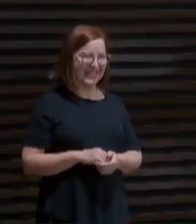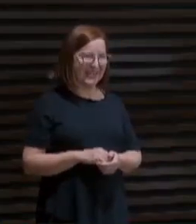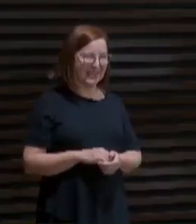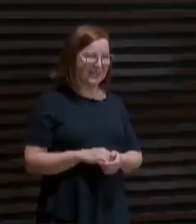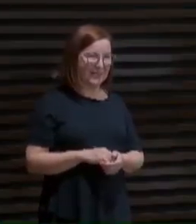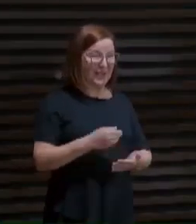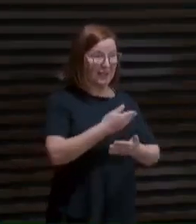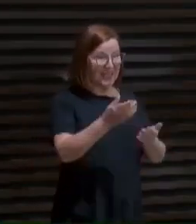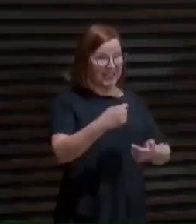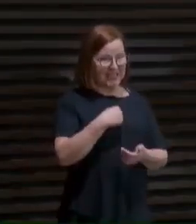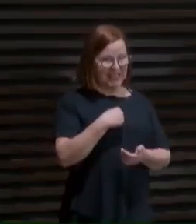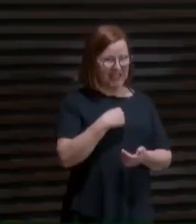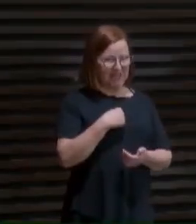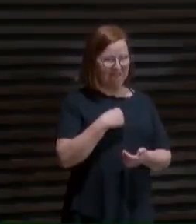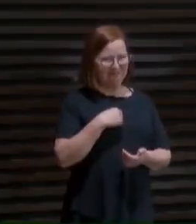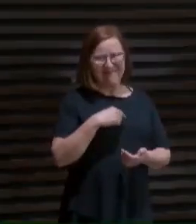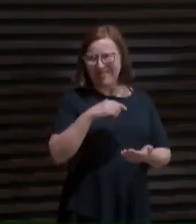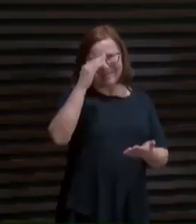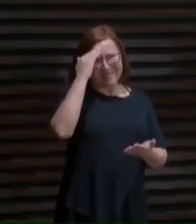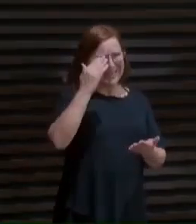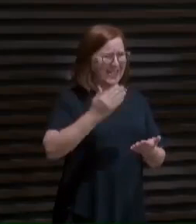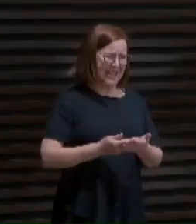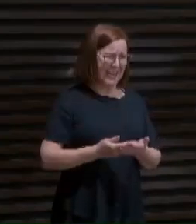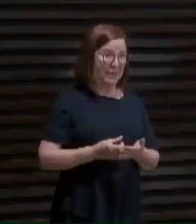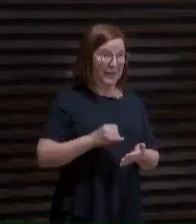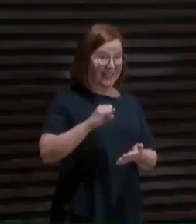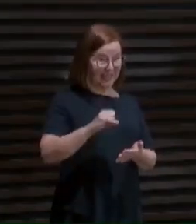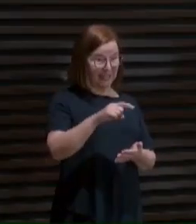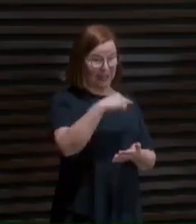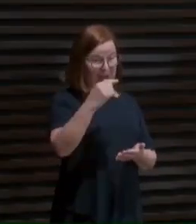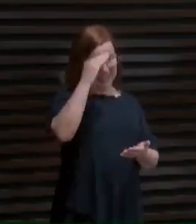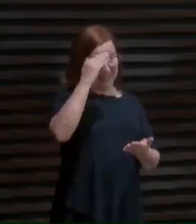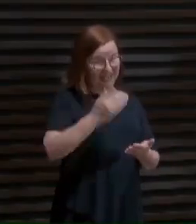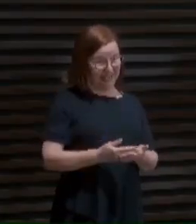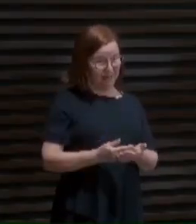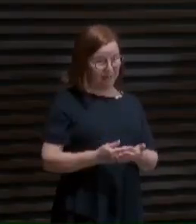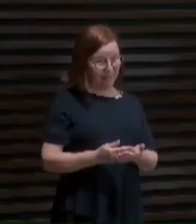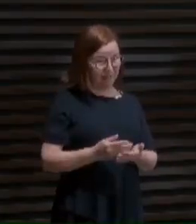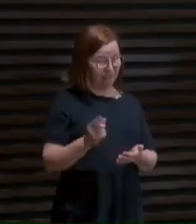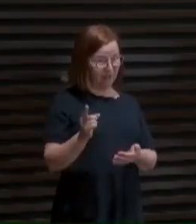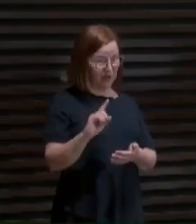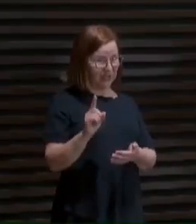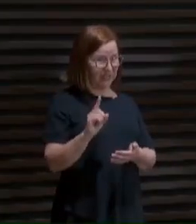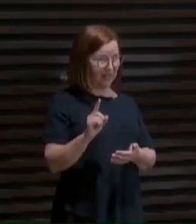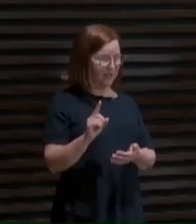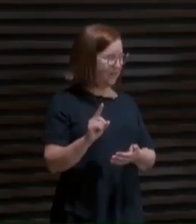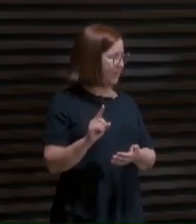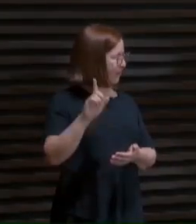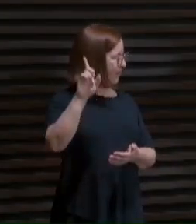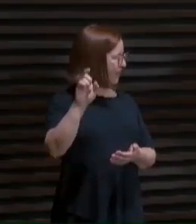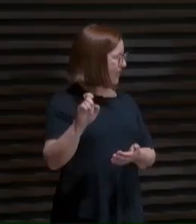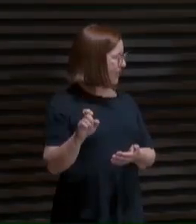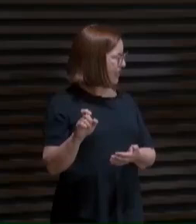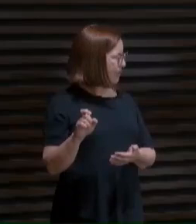Você e eu somos incrédulos. Se nós crescêssemos, nós não seríamos estes